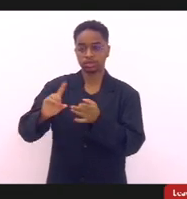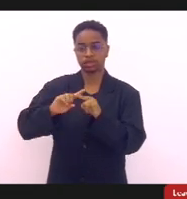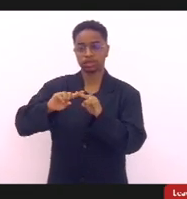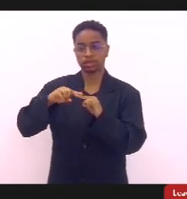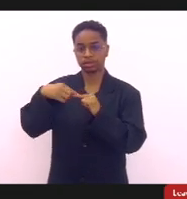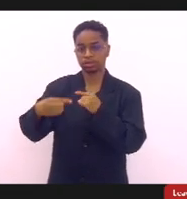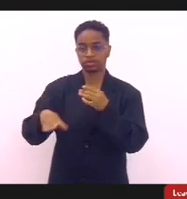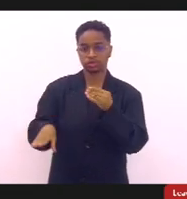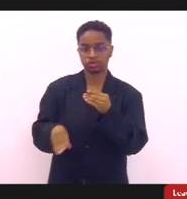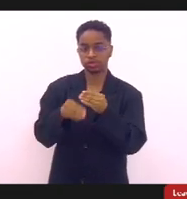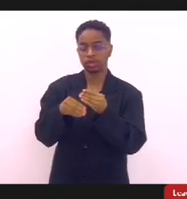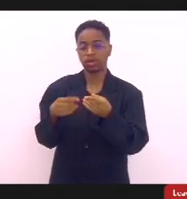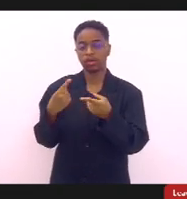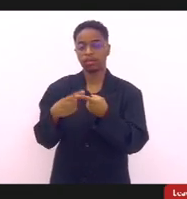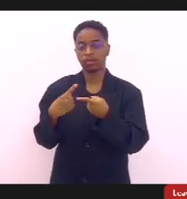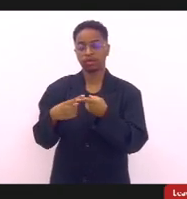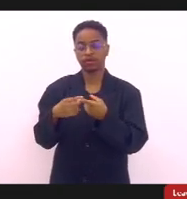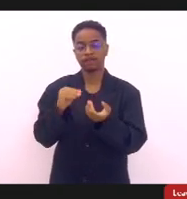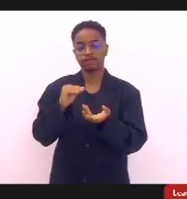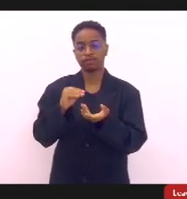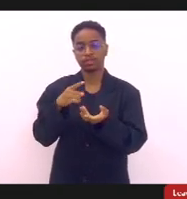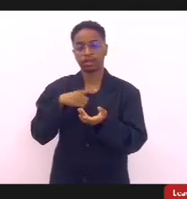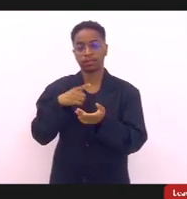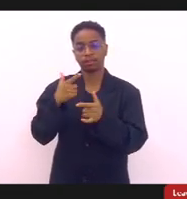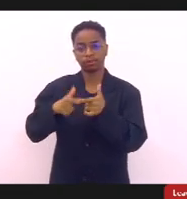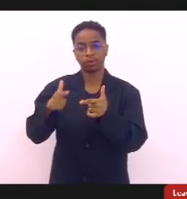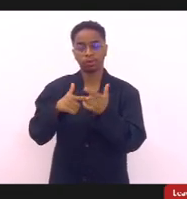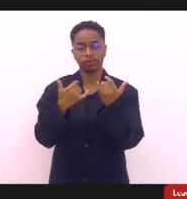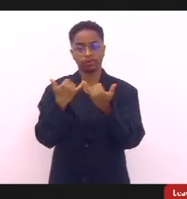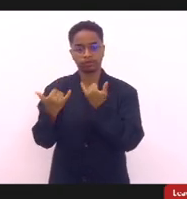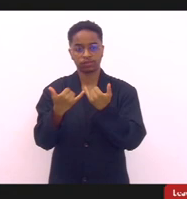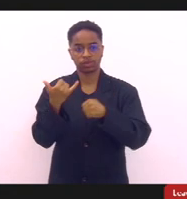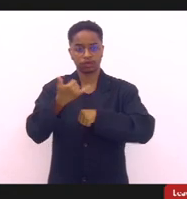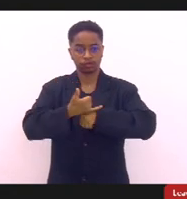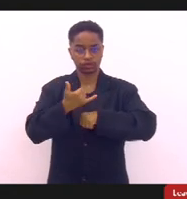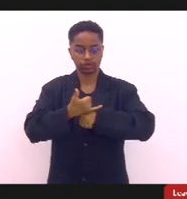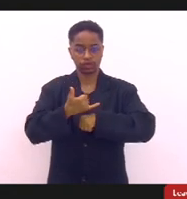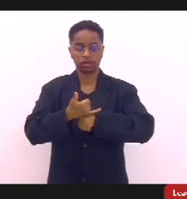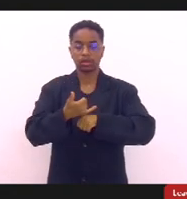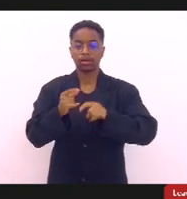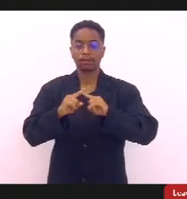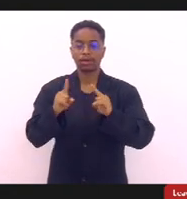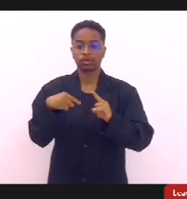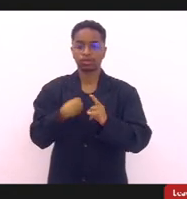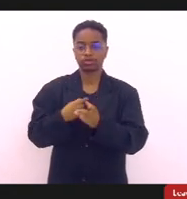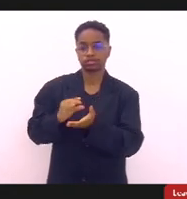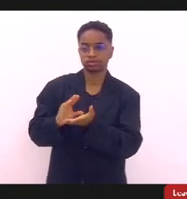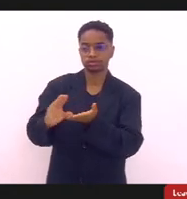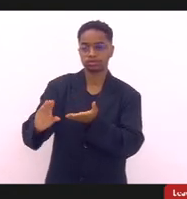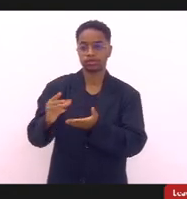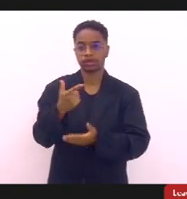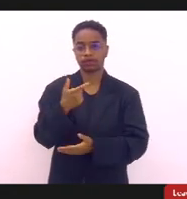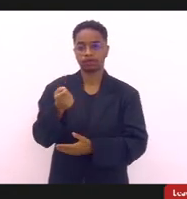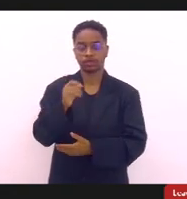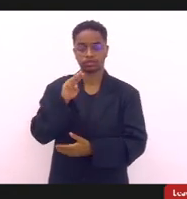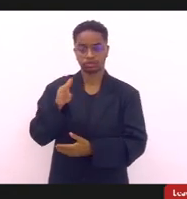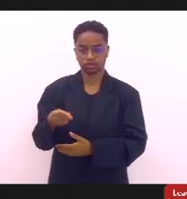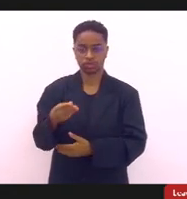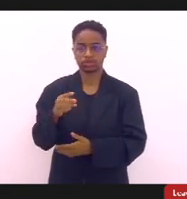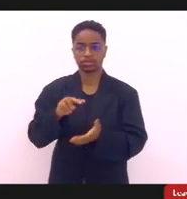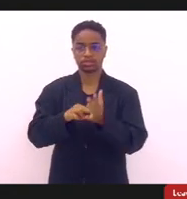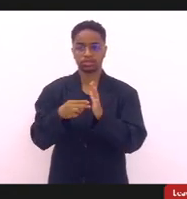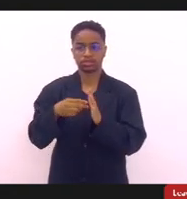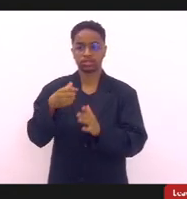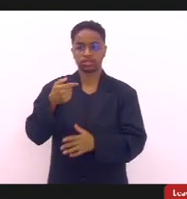problema de informação com relação à volta redonda, na verdade, a gente repassou 20 milhões, então isso representa 7,9%